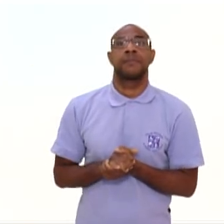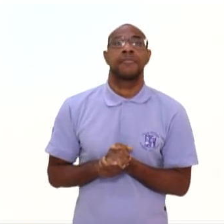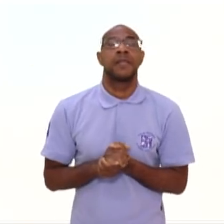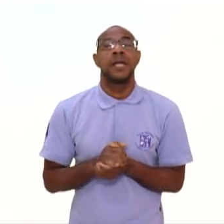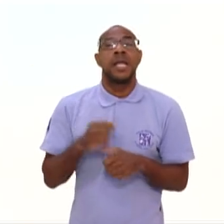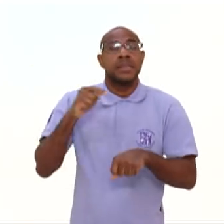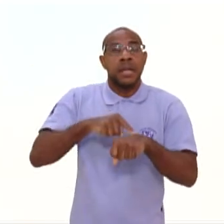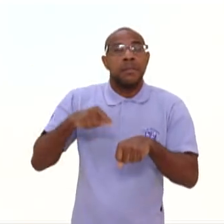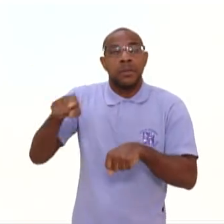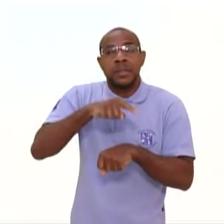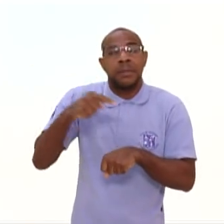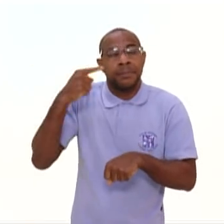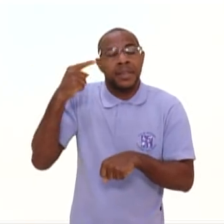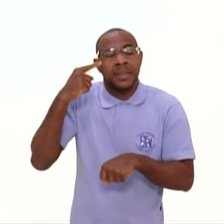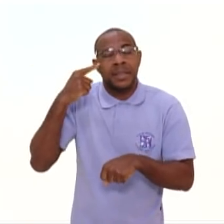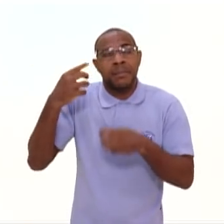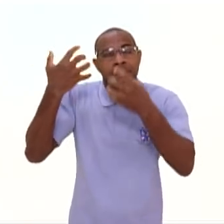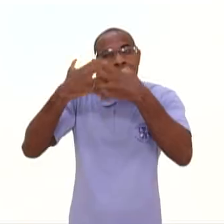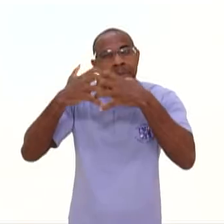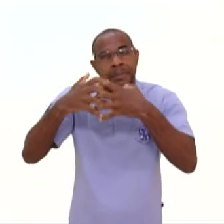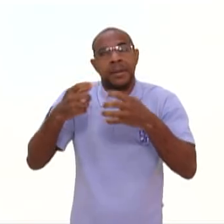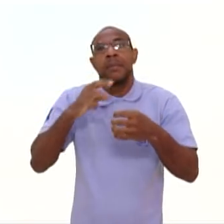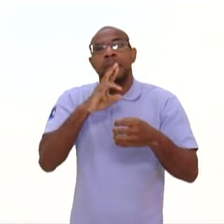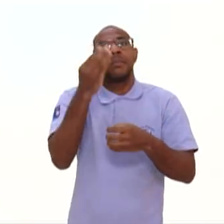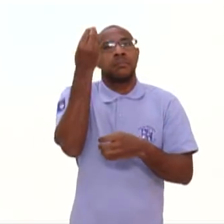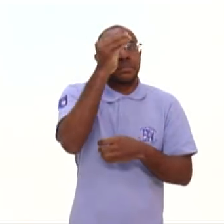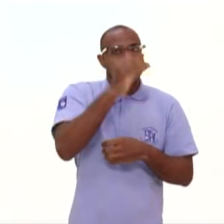um tempinho para vocês pensarem na resposta.